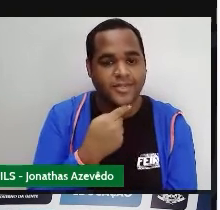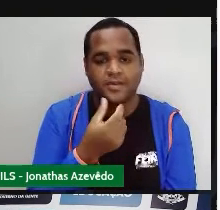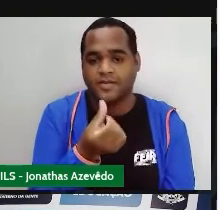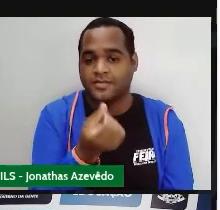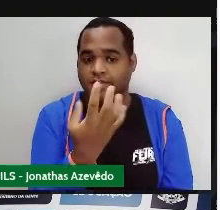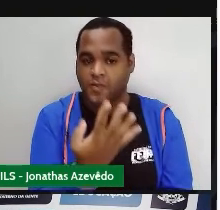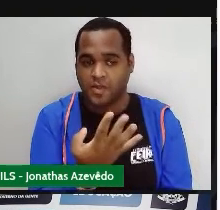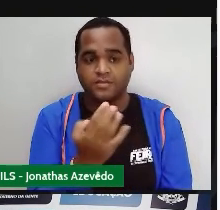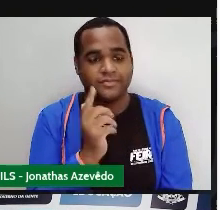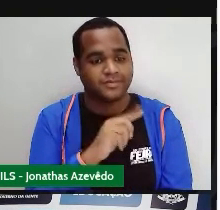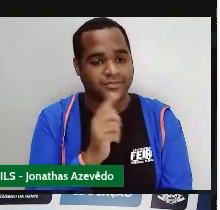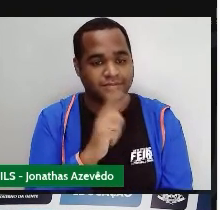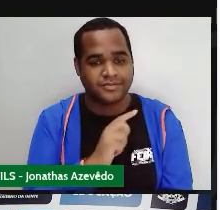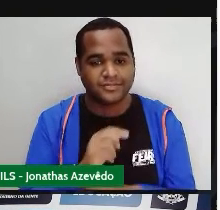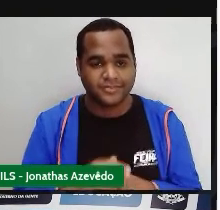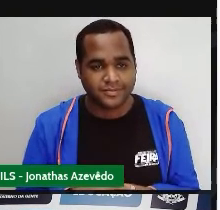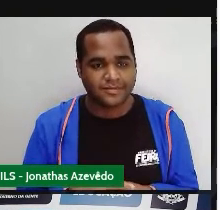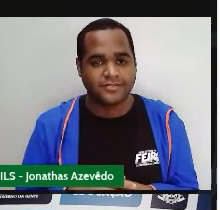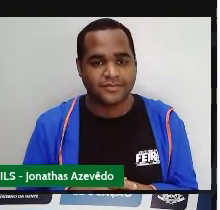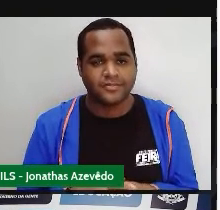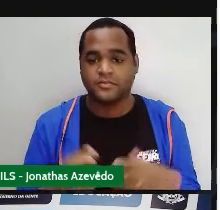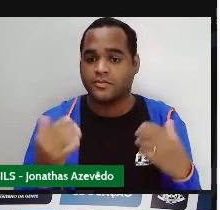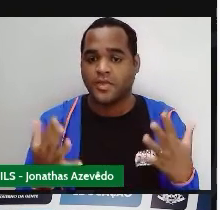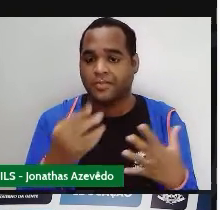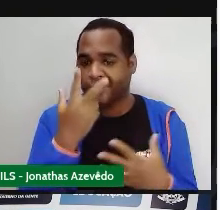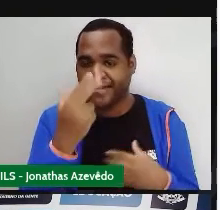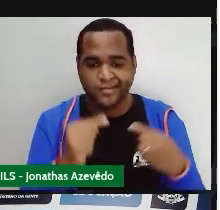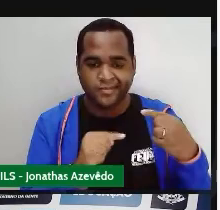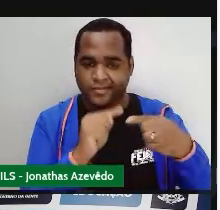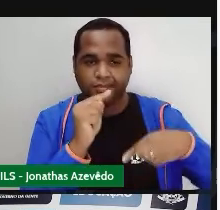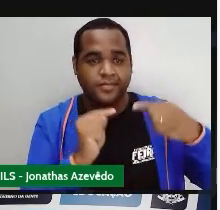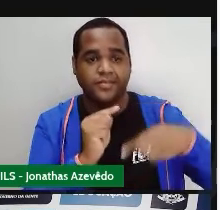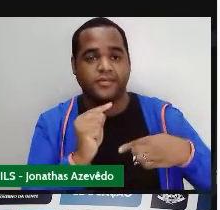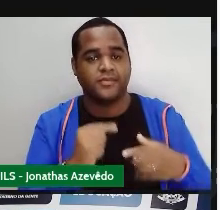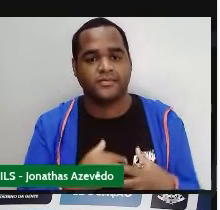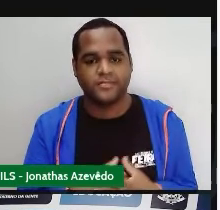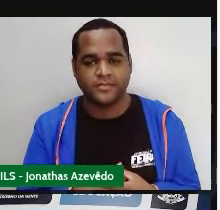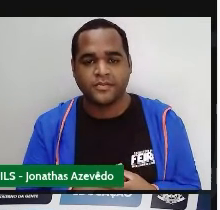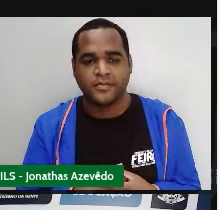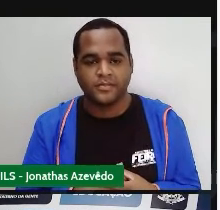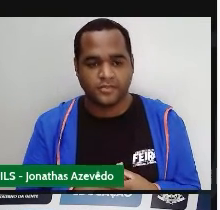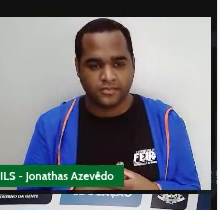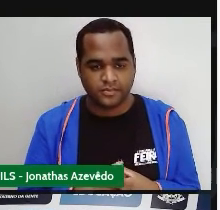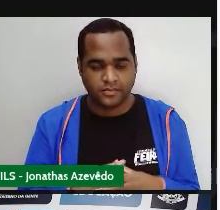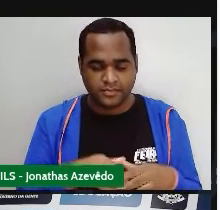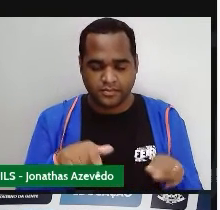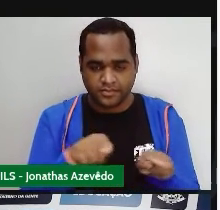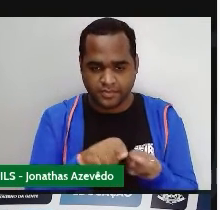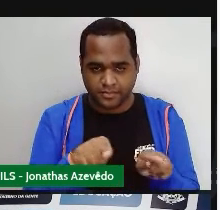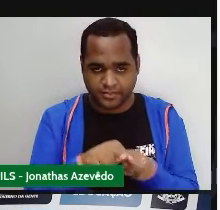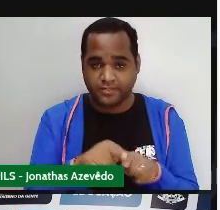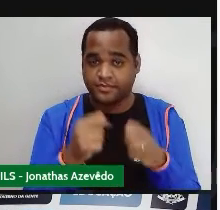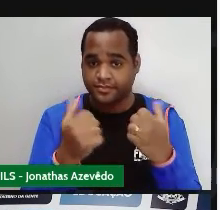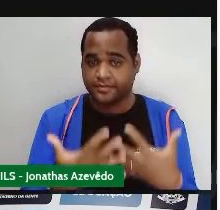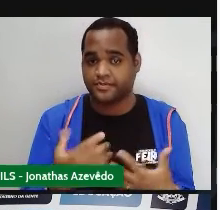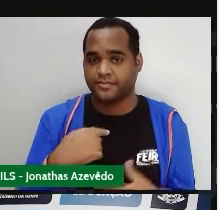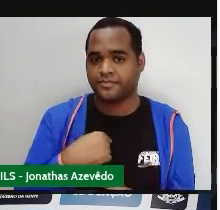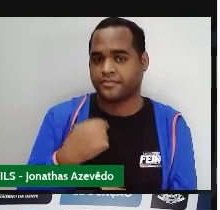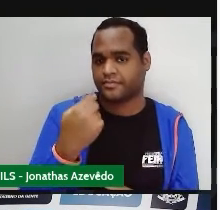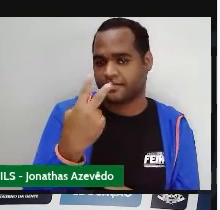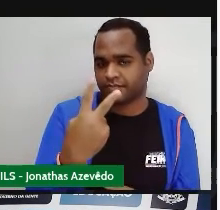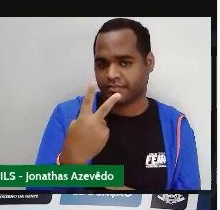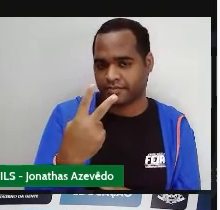64 então não funciona e também essa opção do 2 e